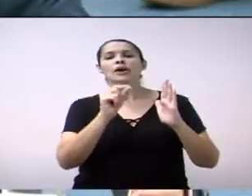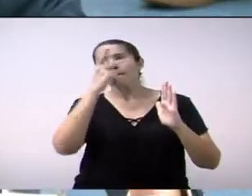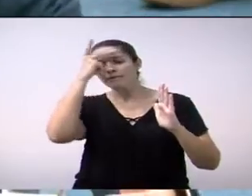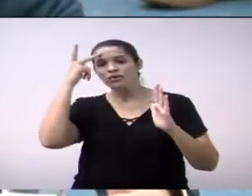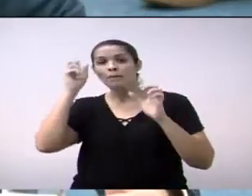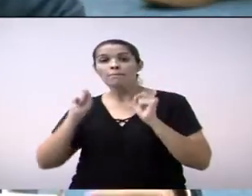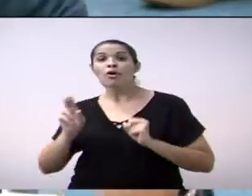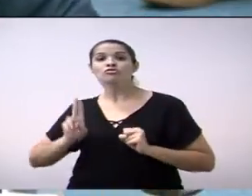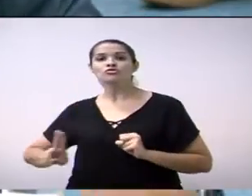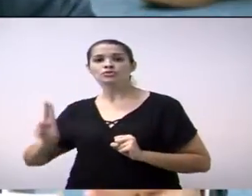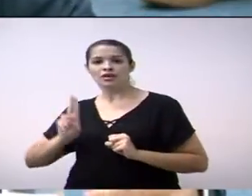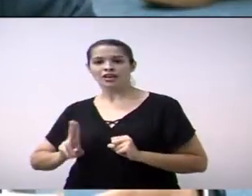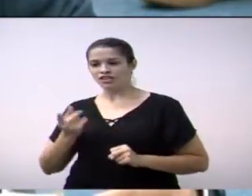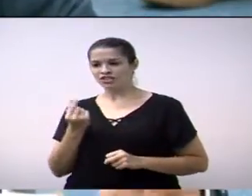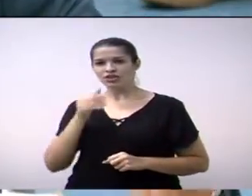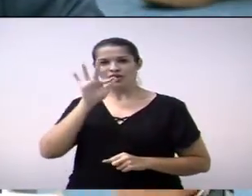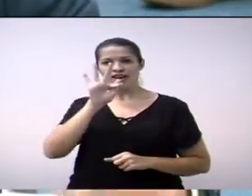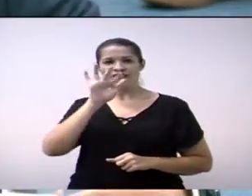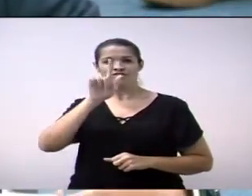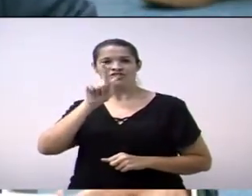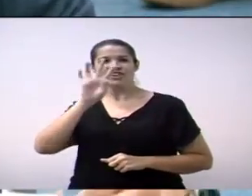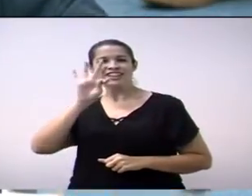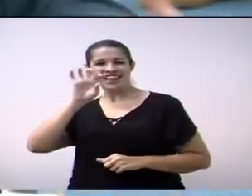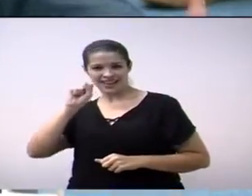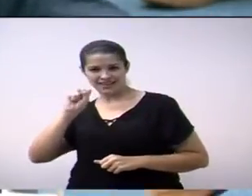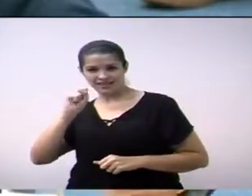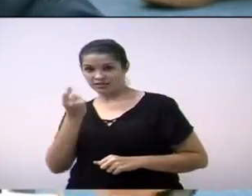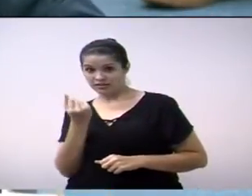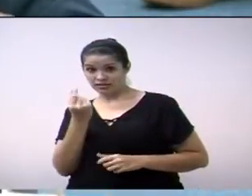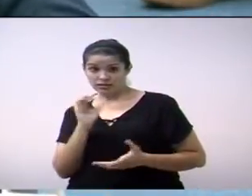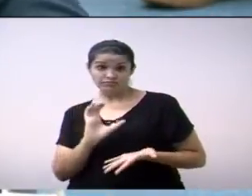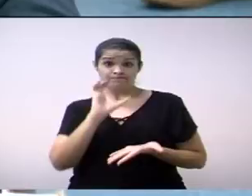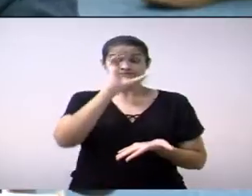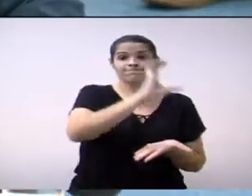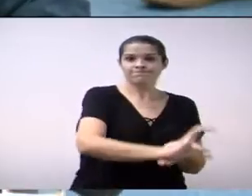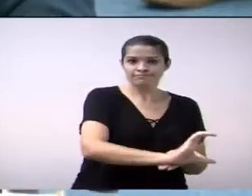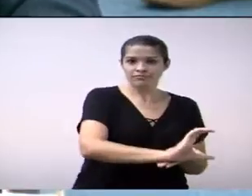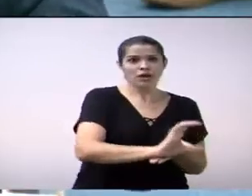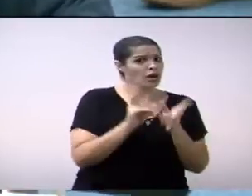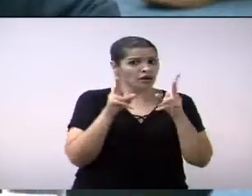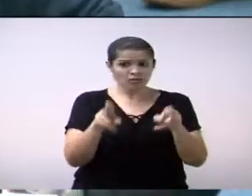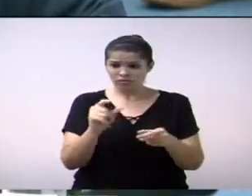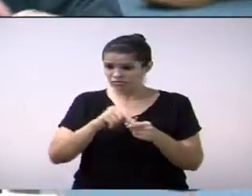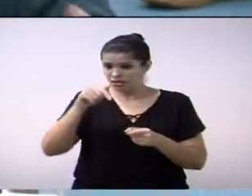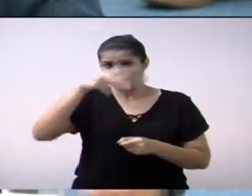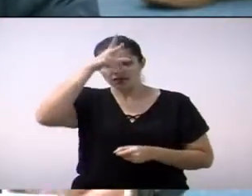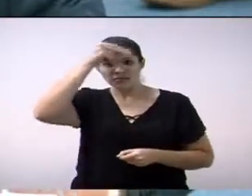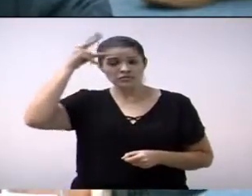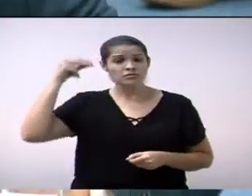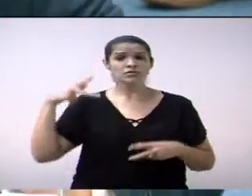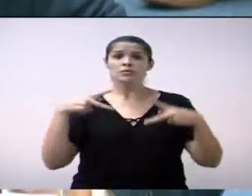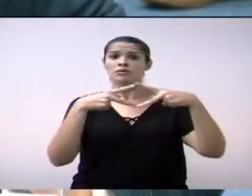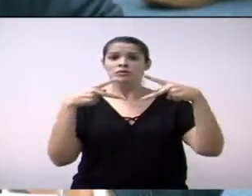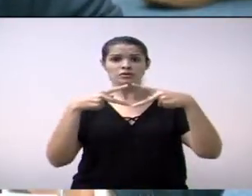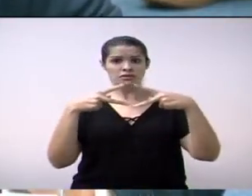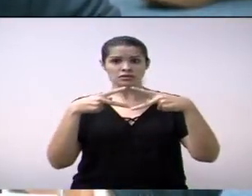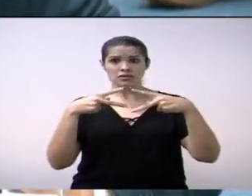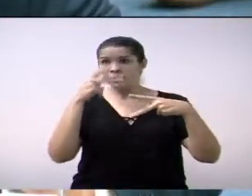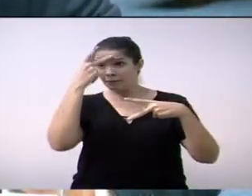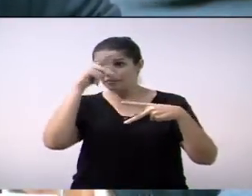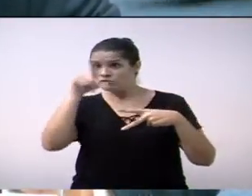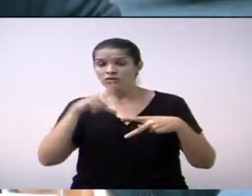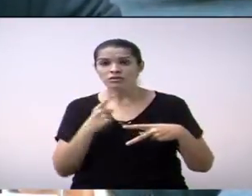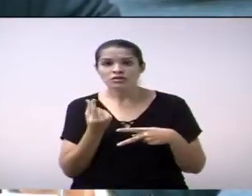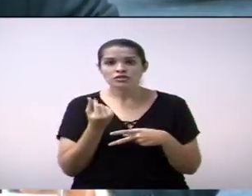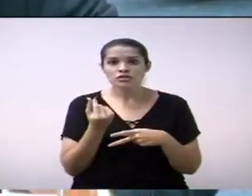outras cidades, e o próprio servidor que pode ser utilizado com o dinheiro dele mesmo, que é da Previdência, da Poliprev, e isso não é